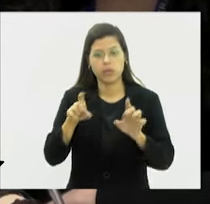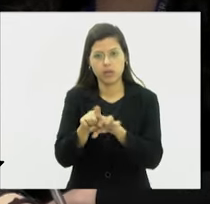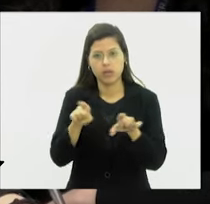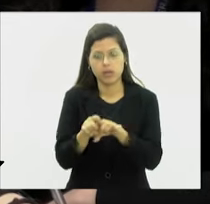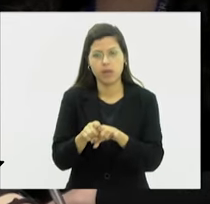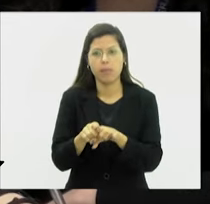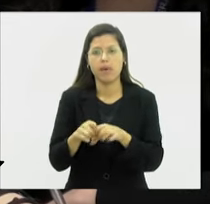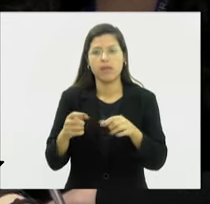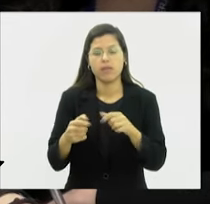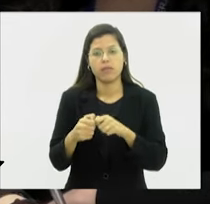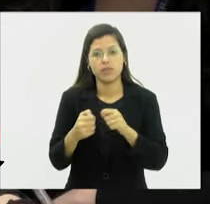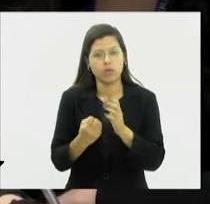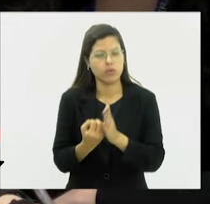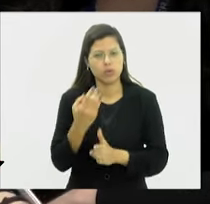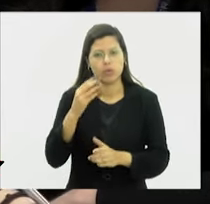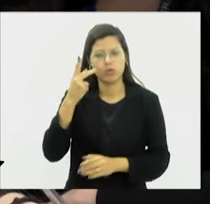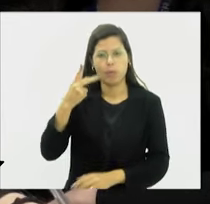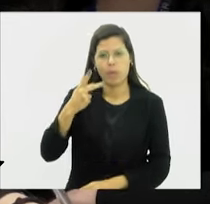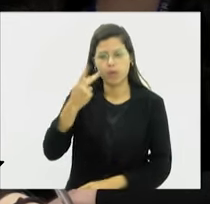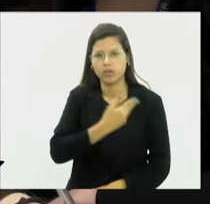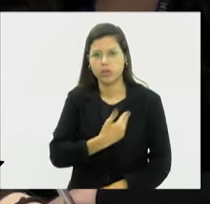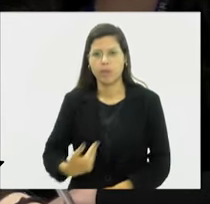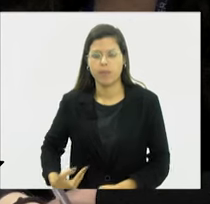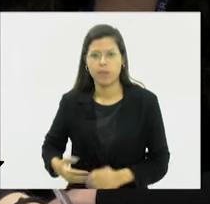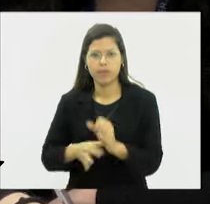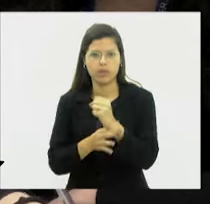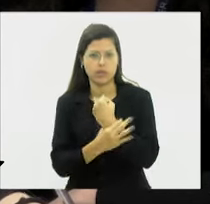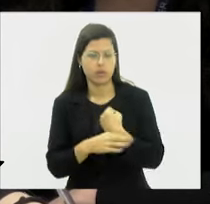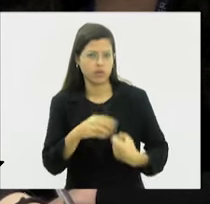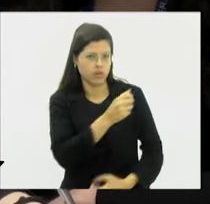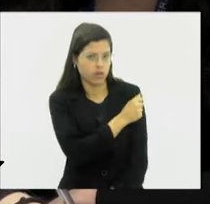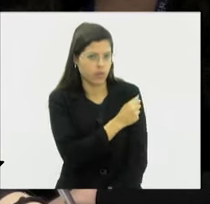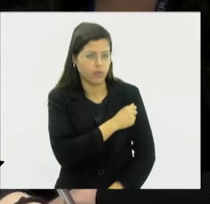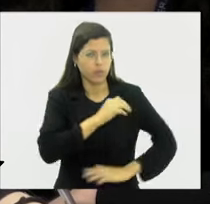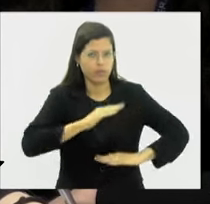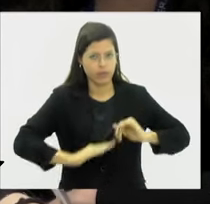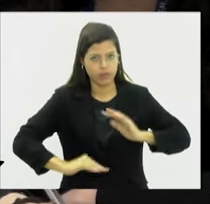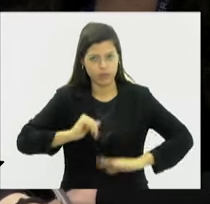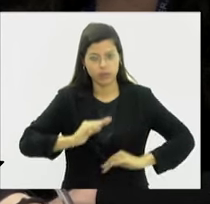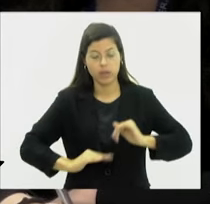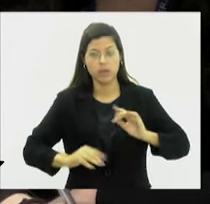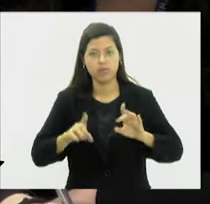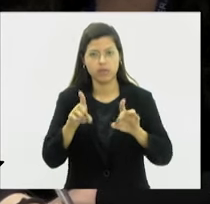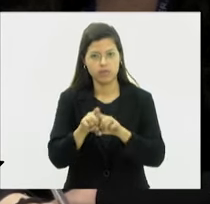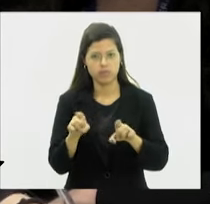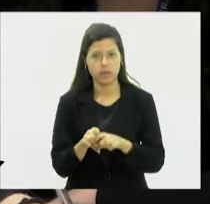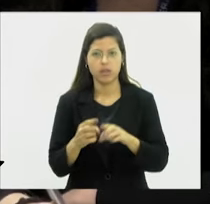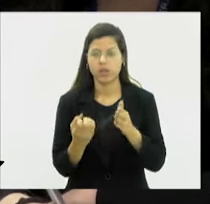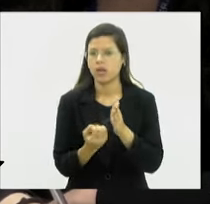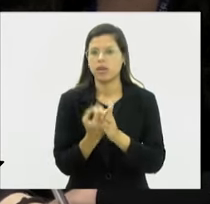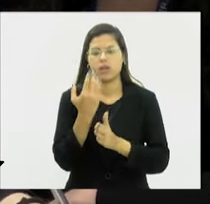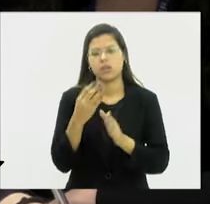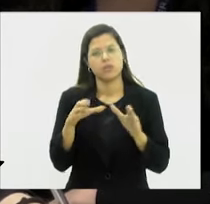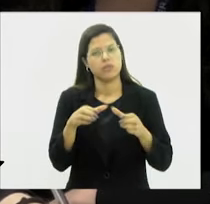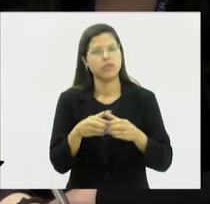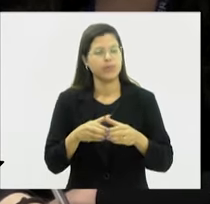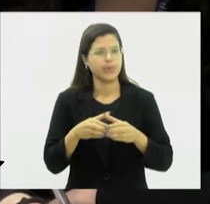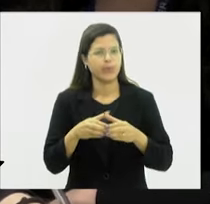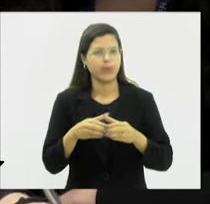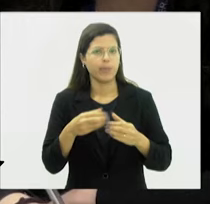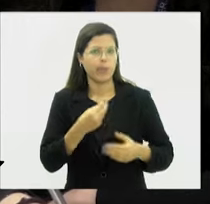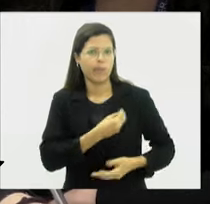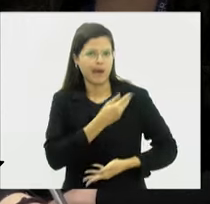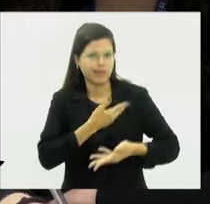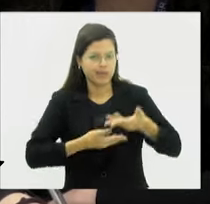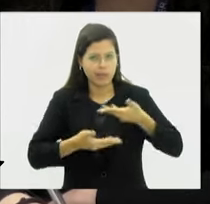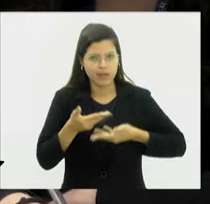públicas de aperfeiçoamento de ações na segurança de alunos profissionais. Eu estou falando da criação de um grupo altamente